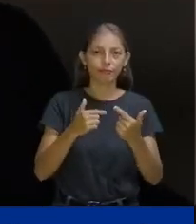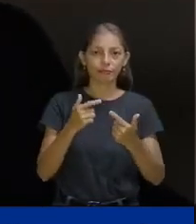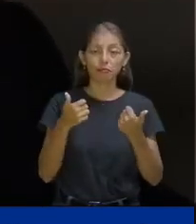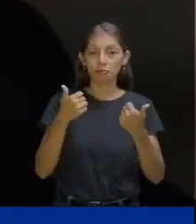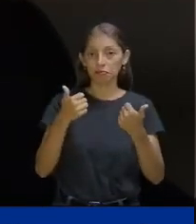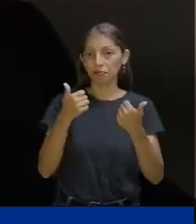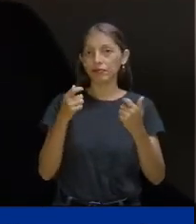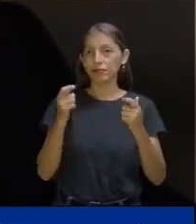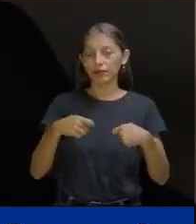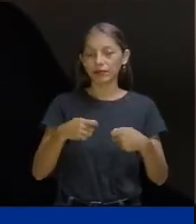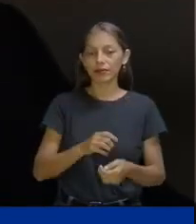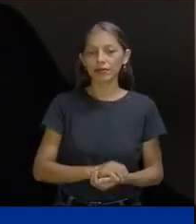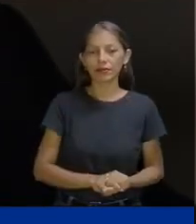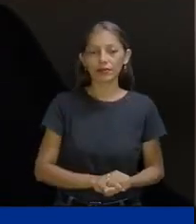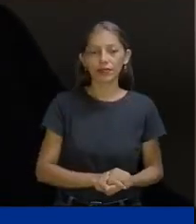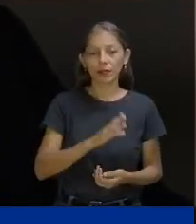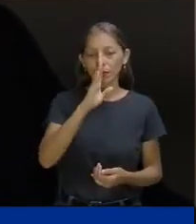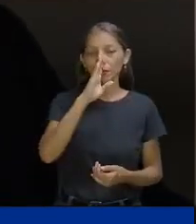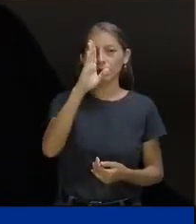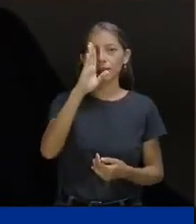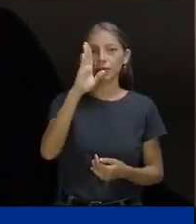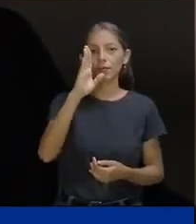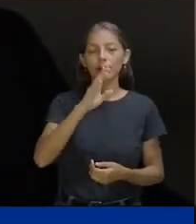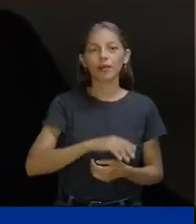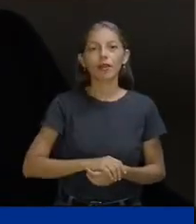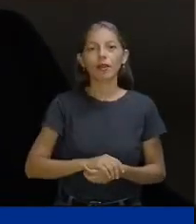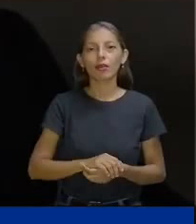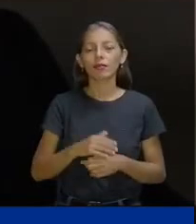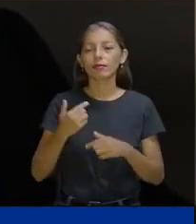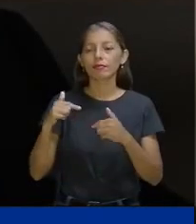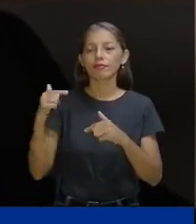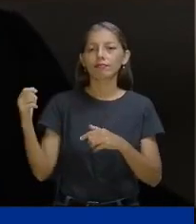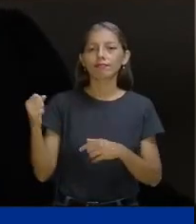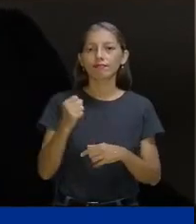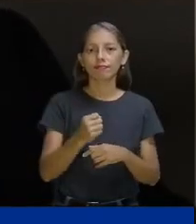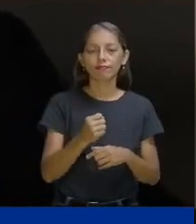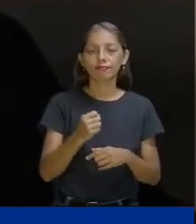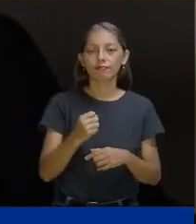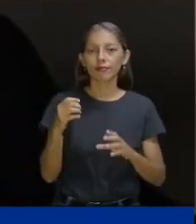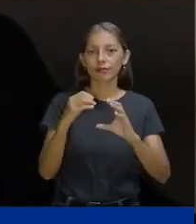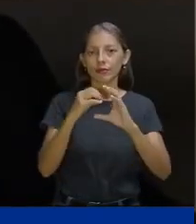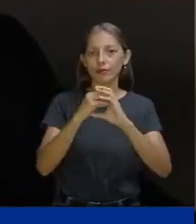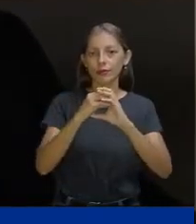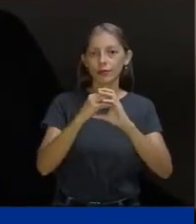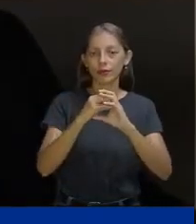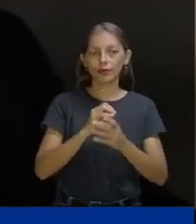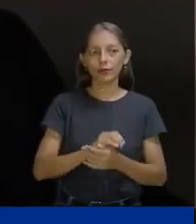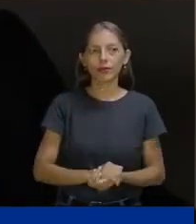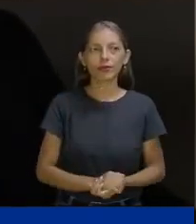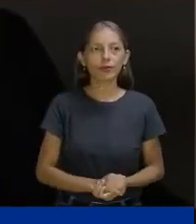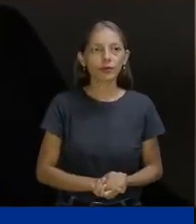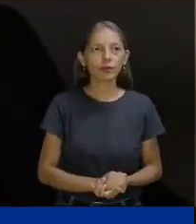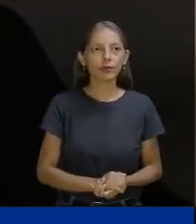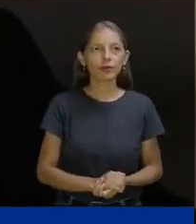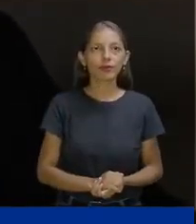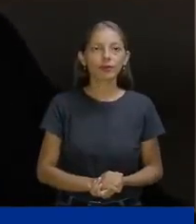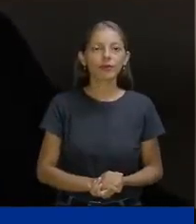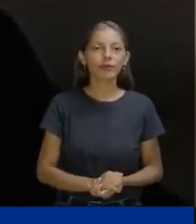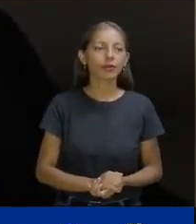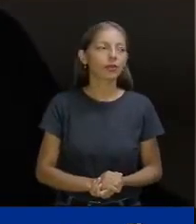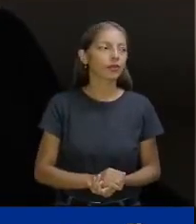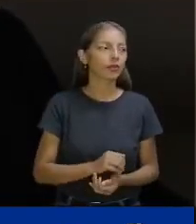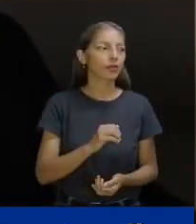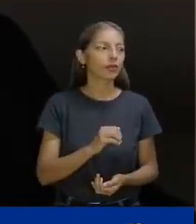em especial os membros dos TREs, né? Na condução do último pleito e durante o tempo da gestão de sua